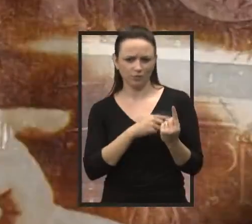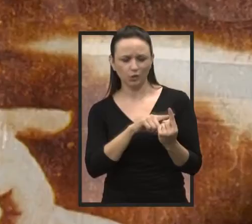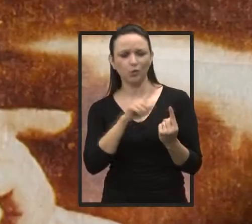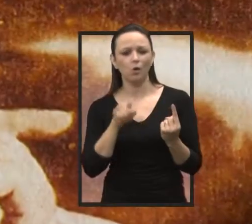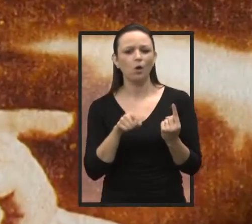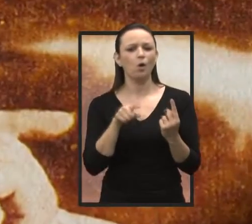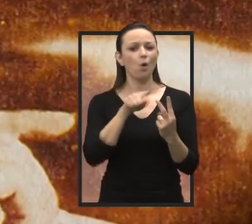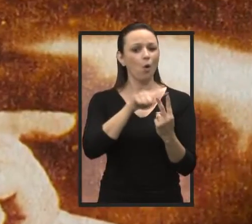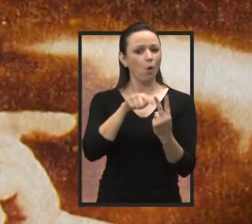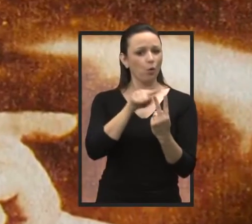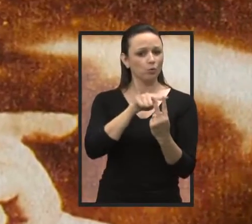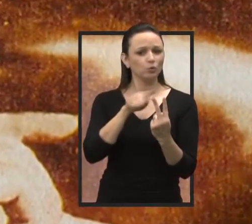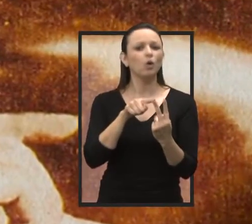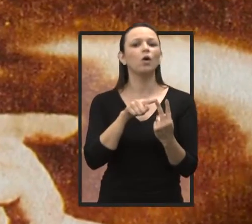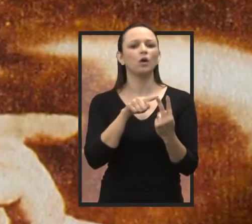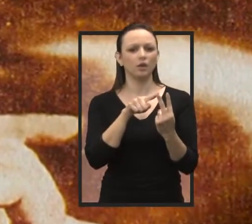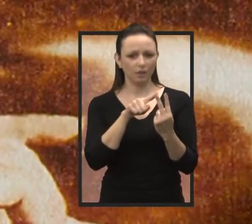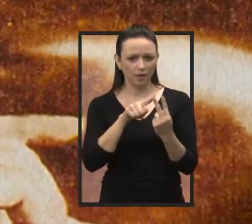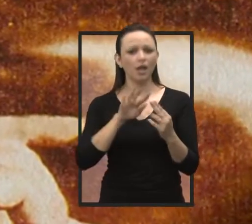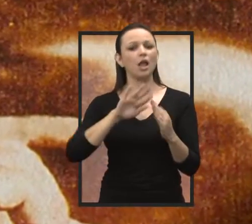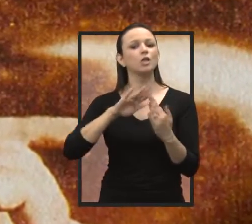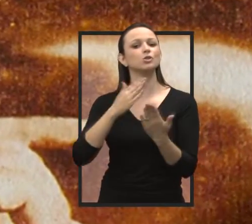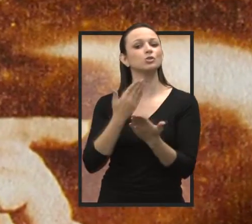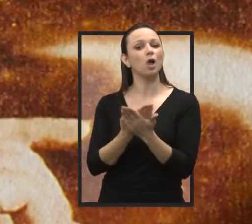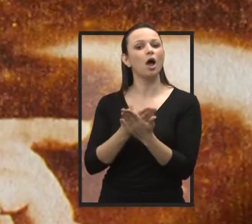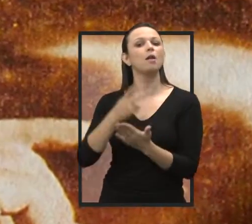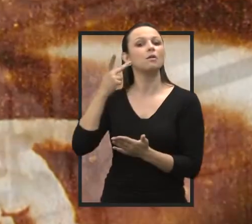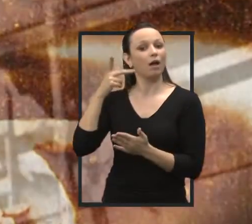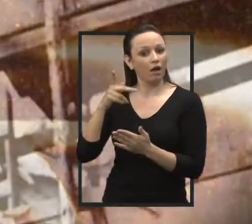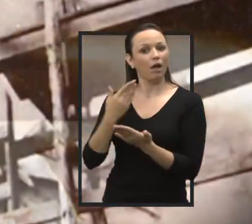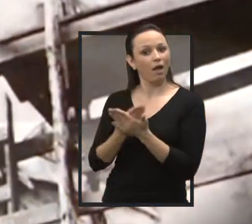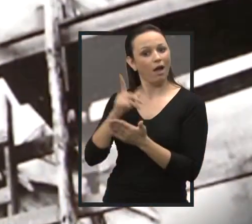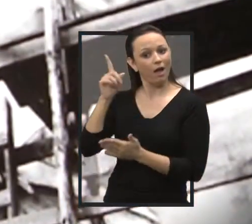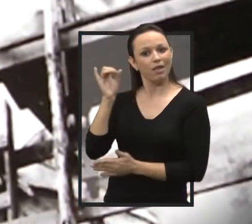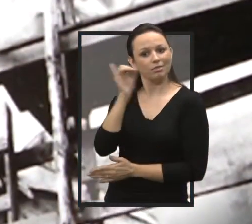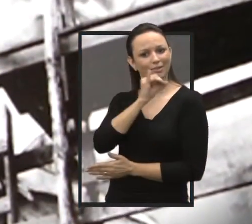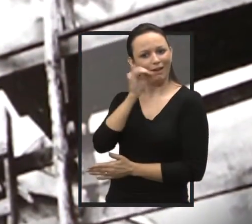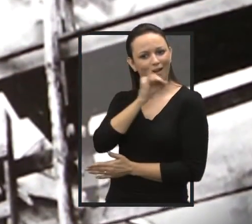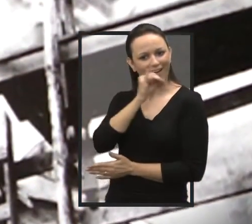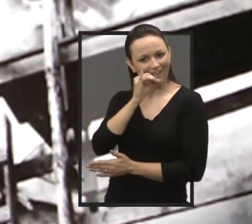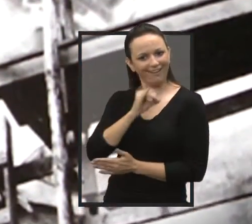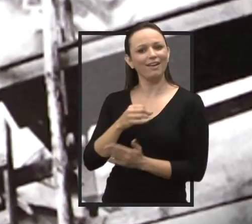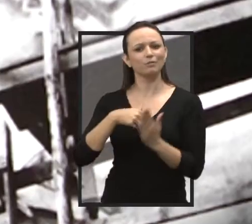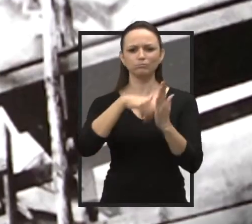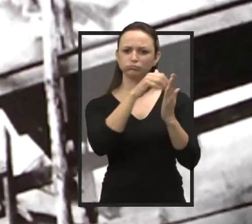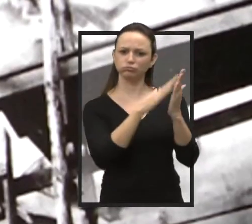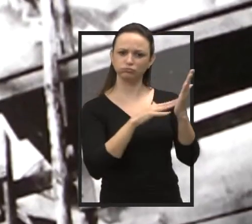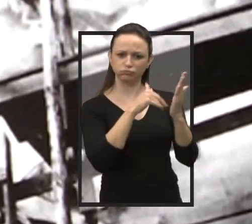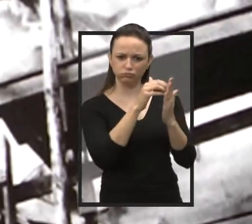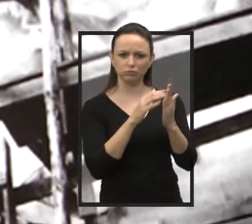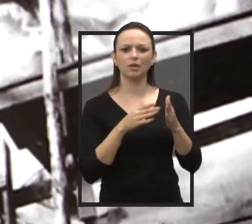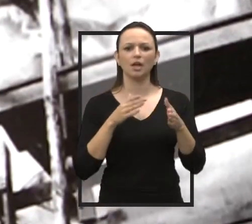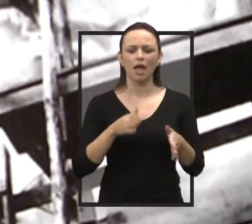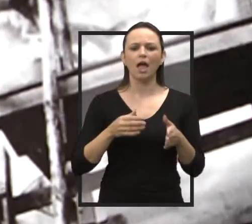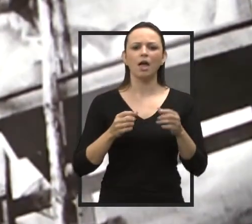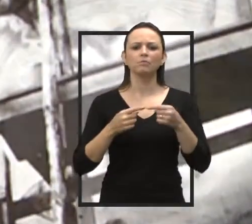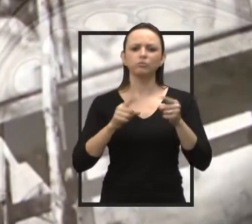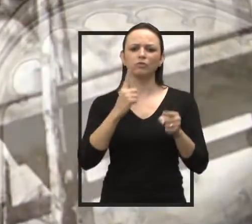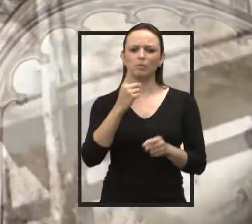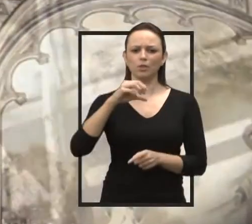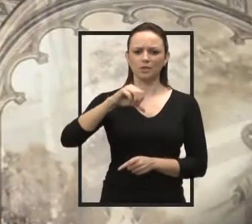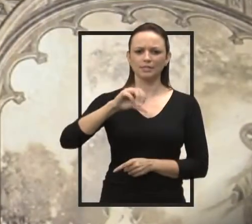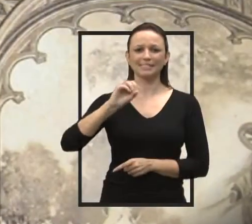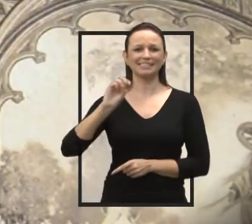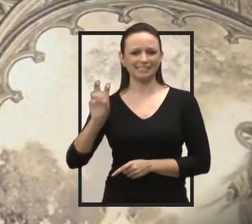têm a origem na escola italiana de pintura. A igreja foi inaugurada em 1905, mas a